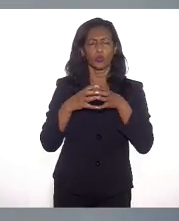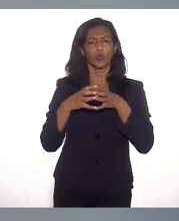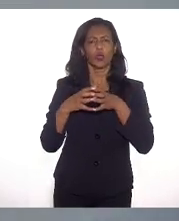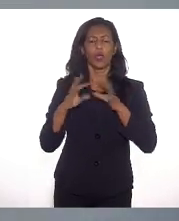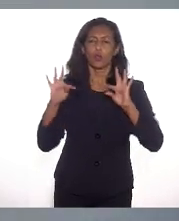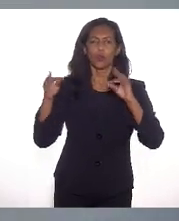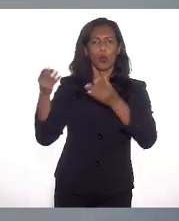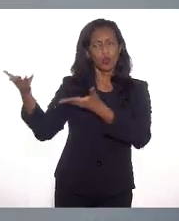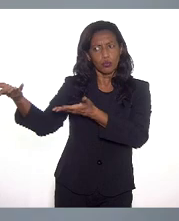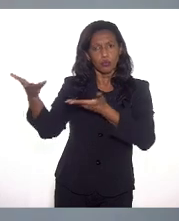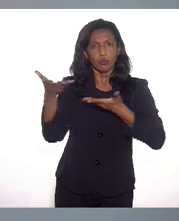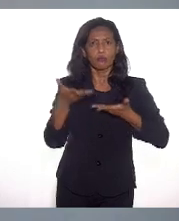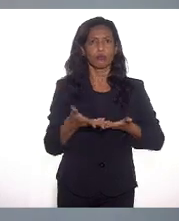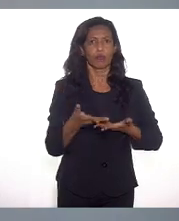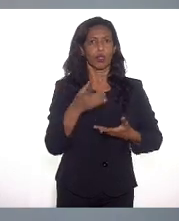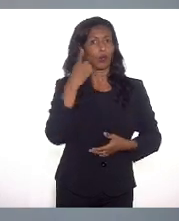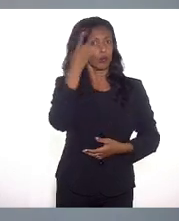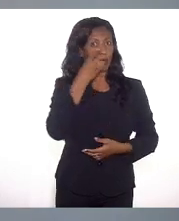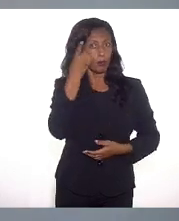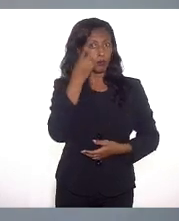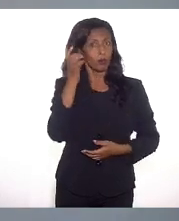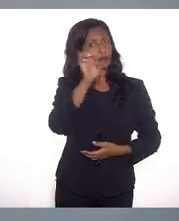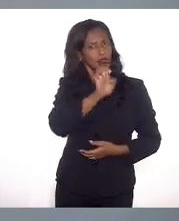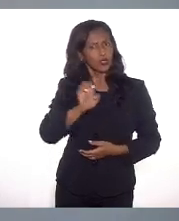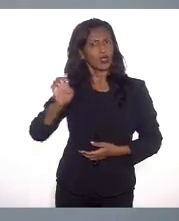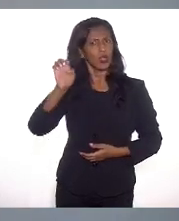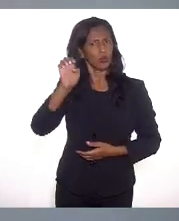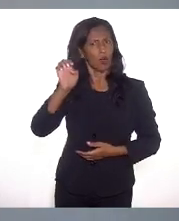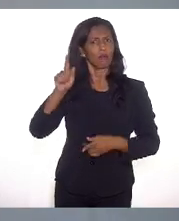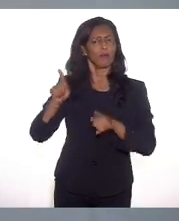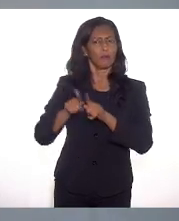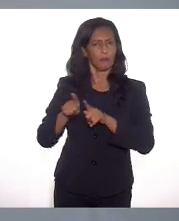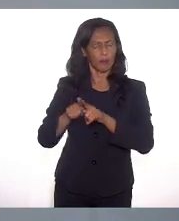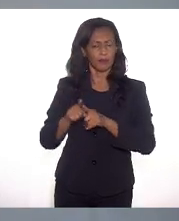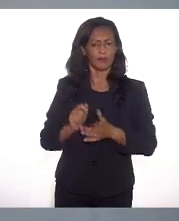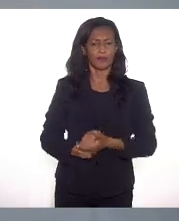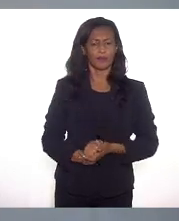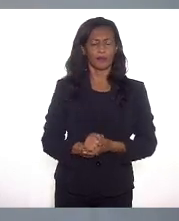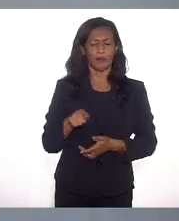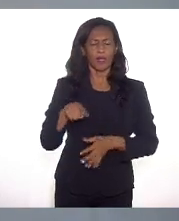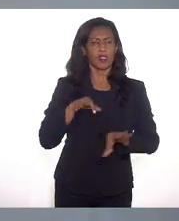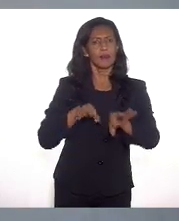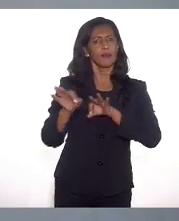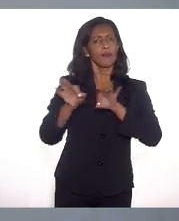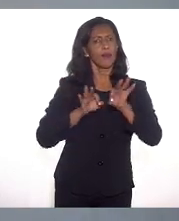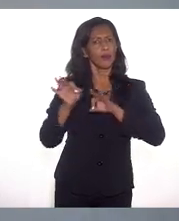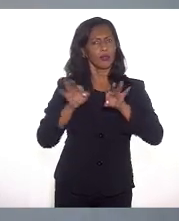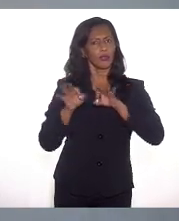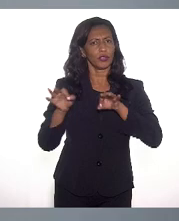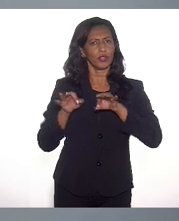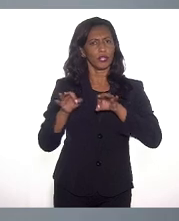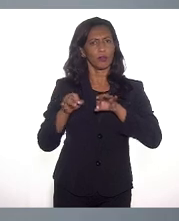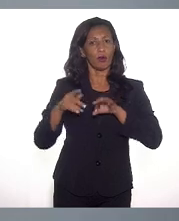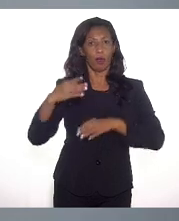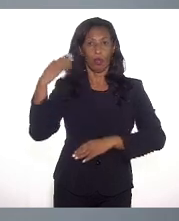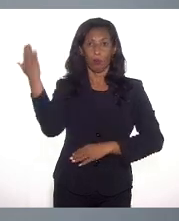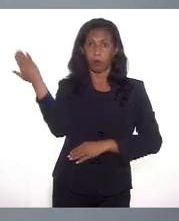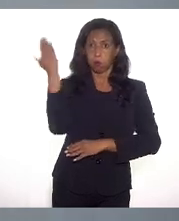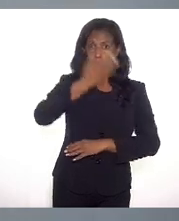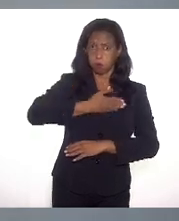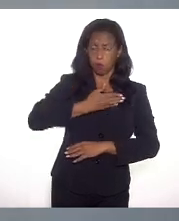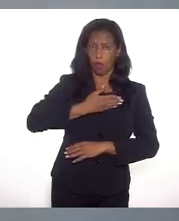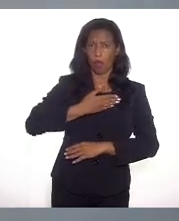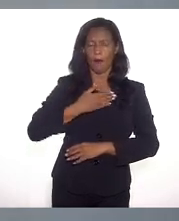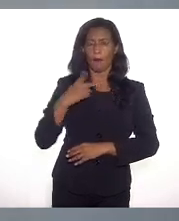aqui, os nossos deputados estaduais. Esse projeto, ele é a grande prova, prefeito